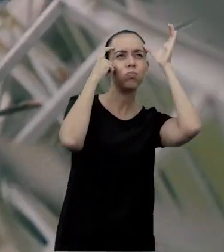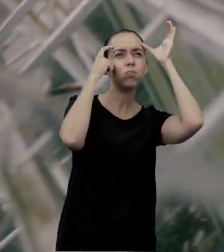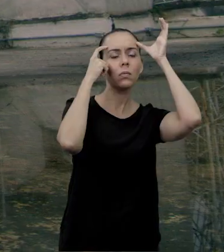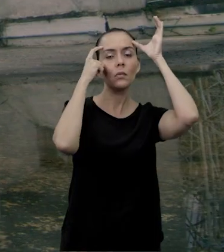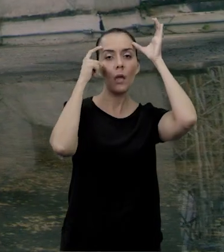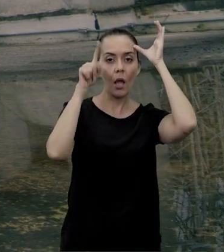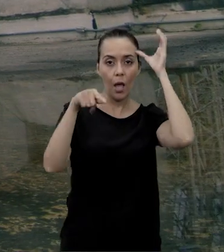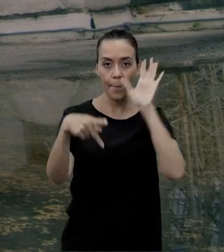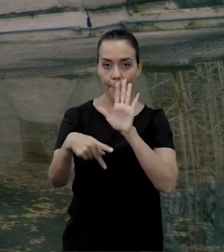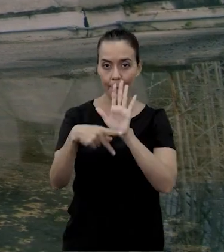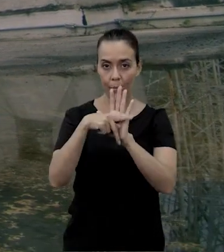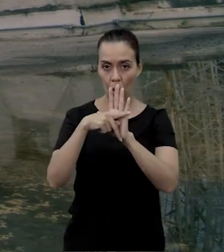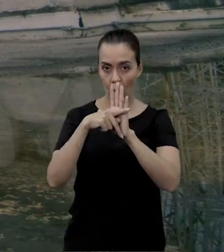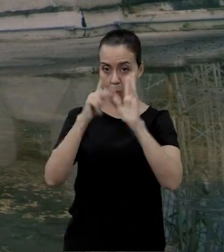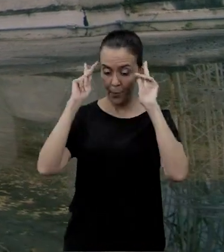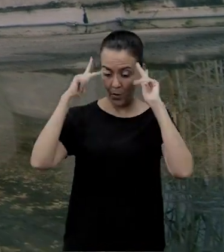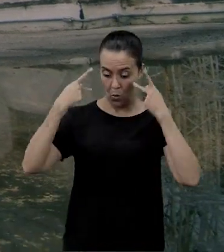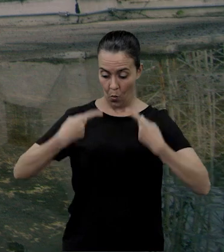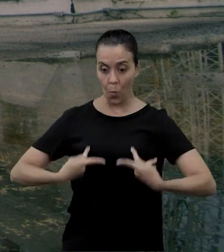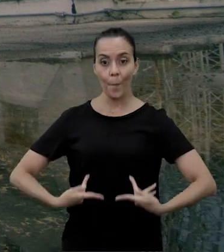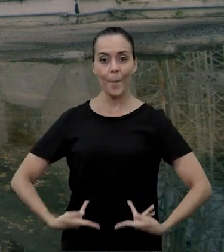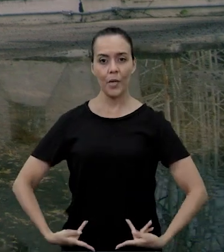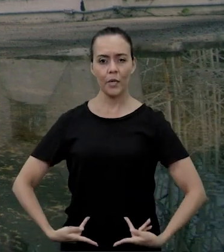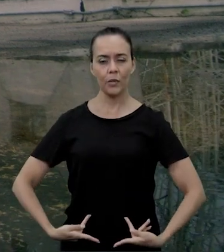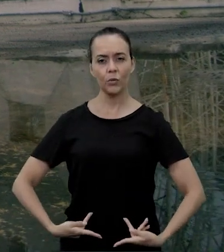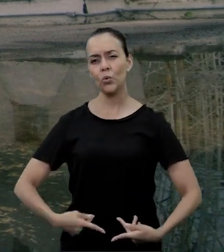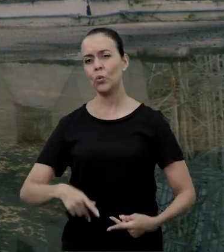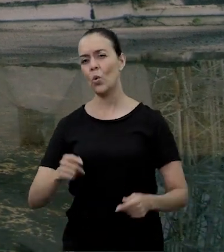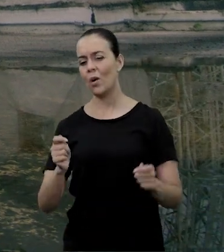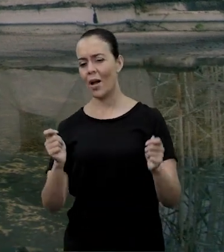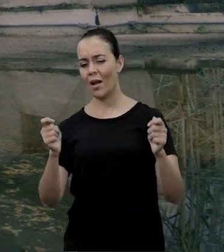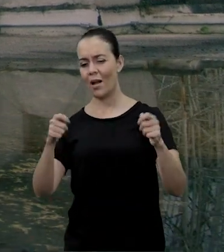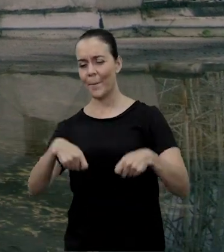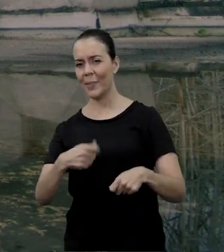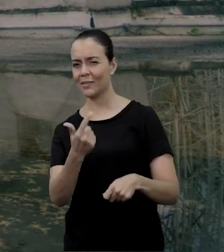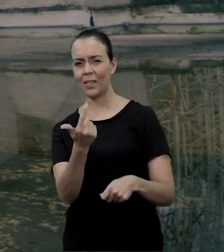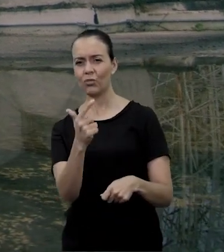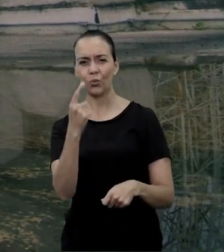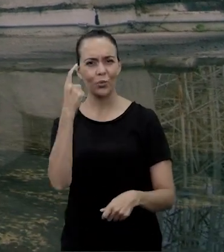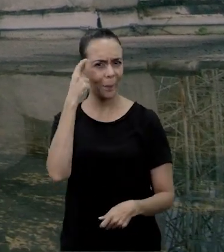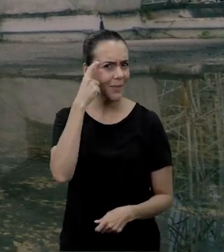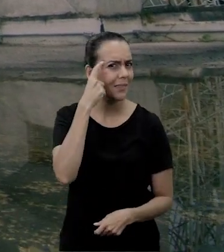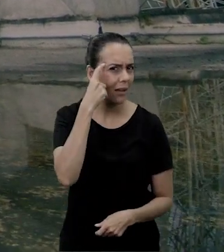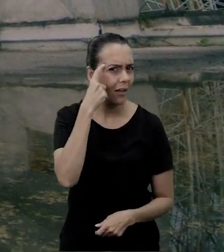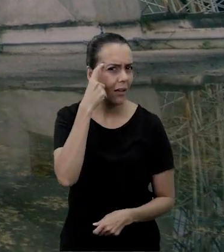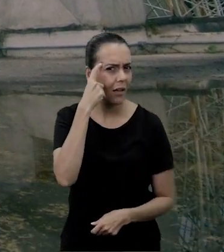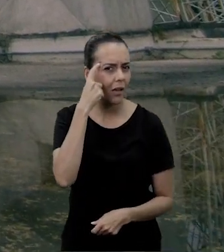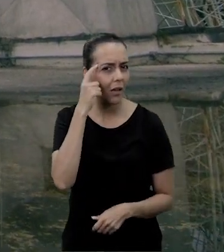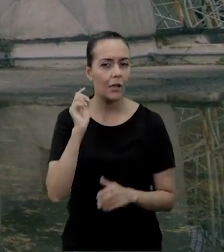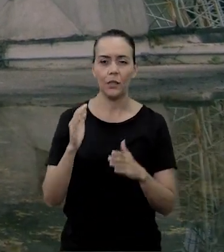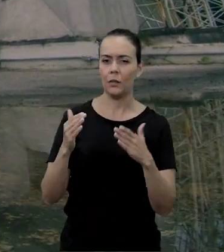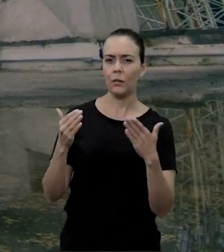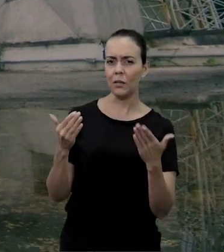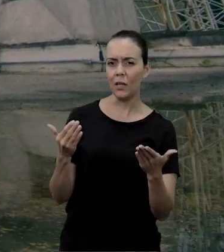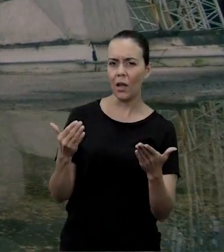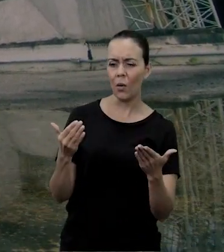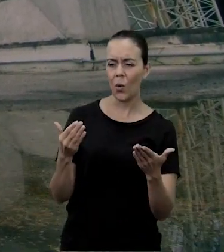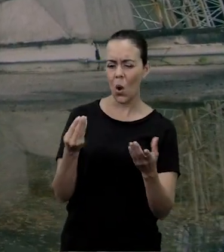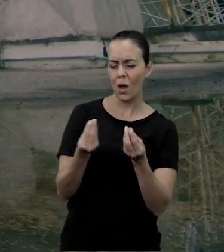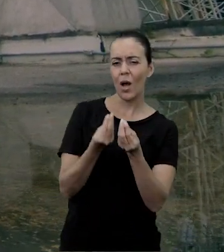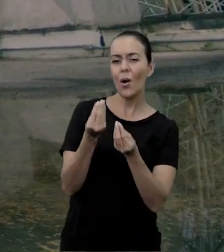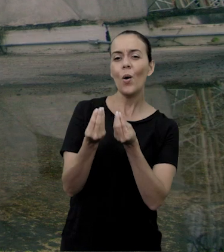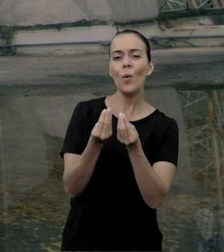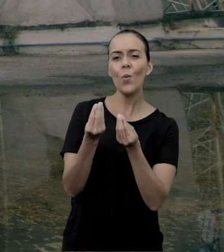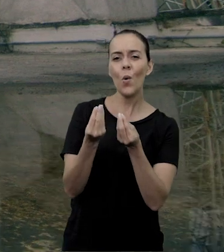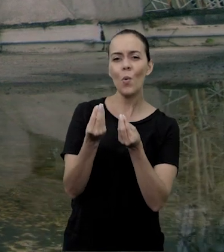em a condição humana de thoughtlessness, né? De incapacidade de pensar. E aí ela diz: a incapacidade